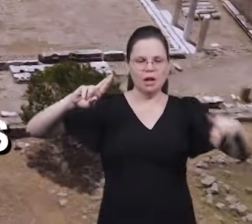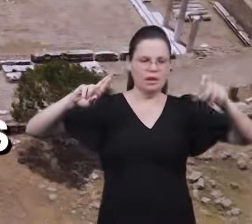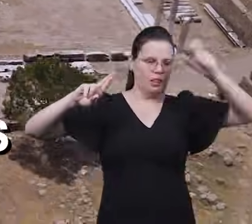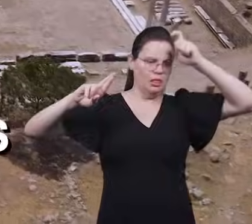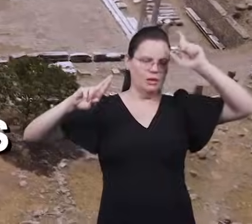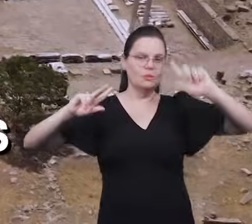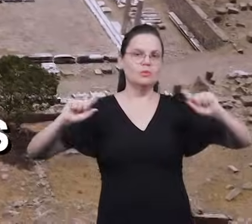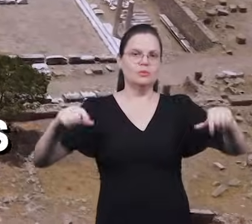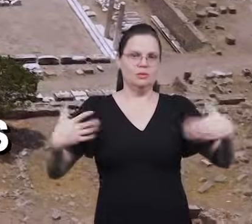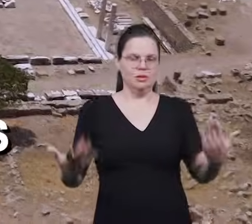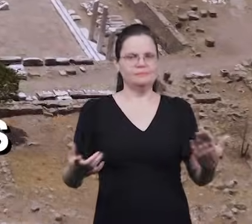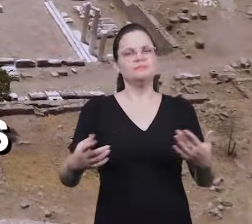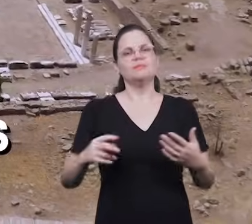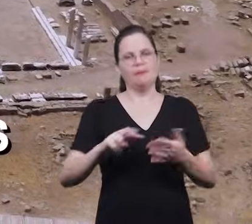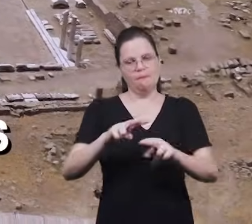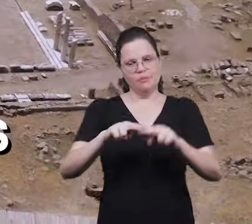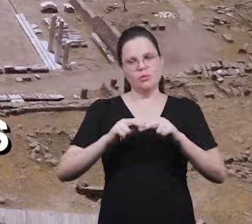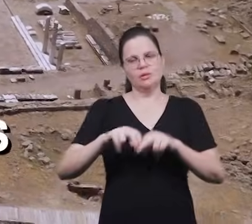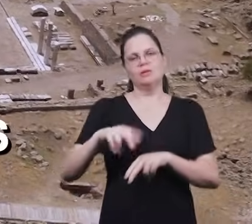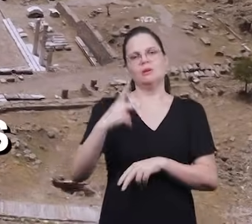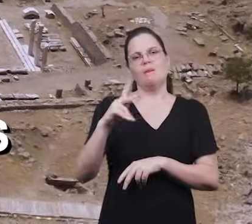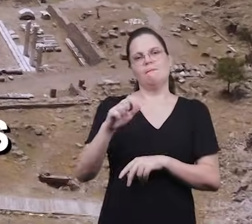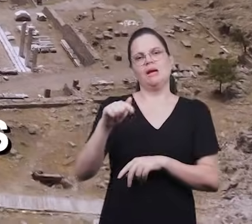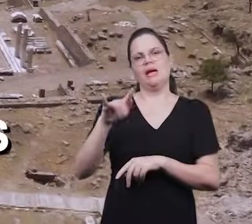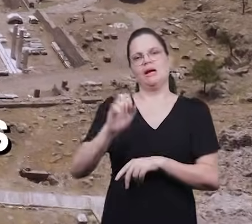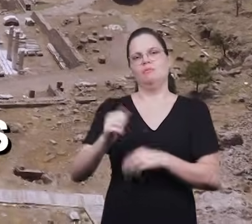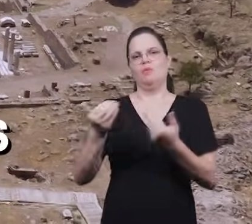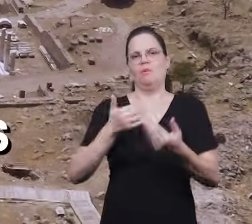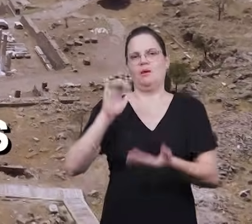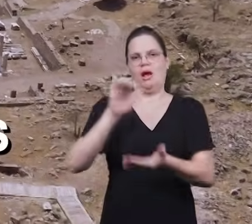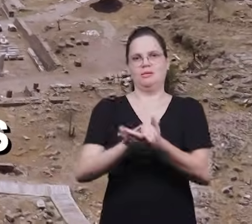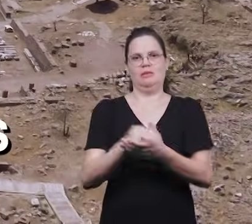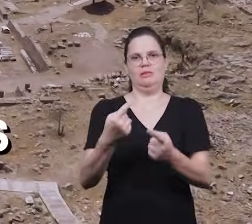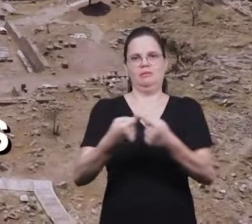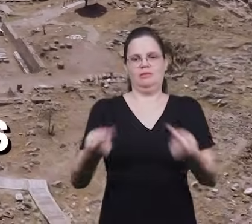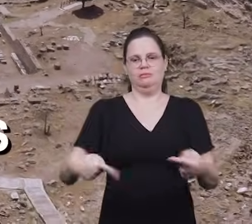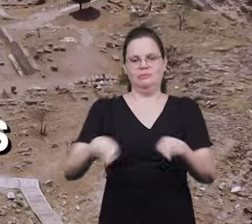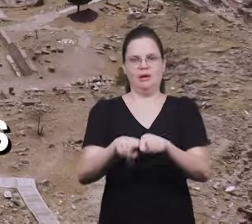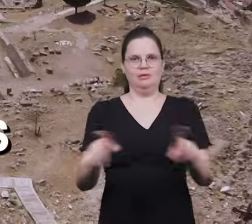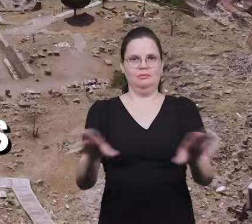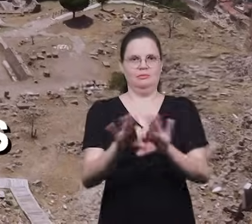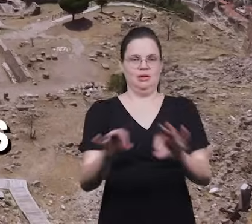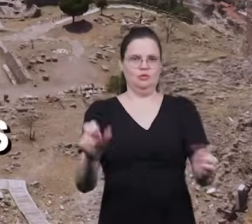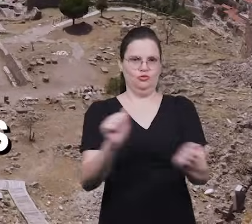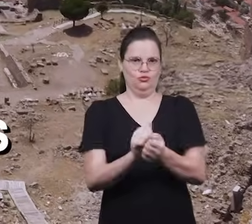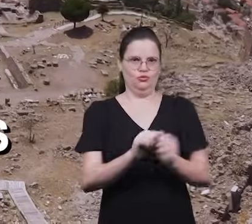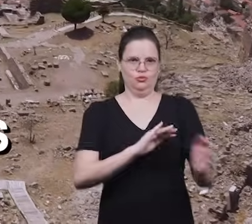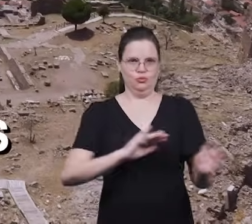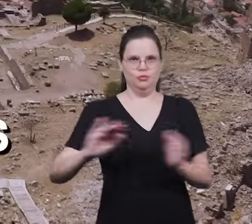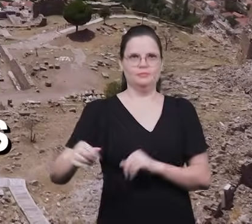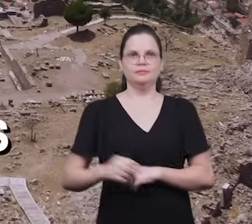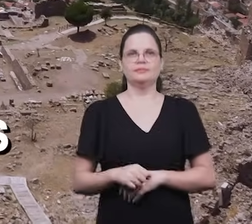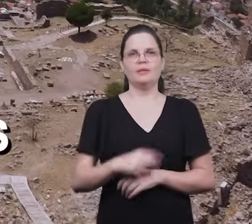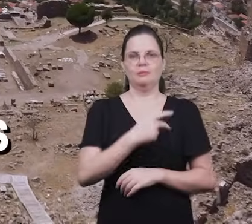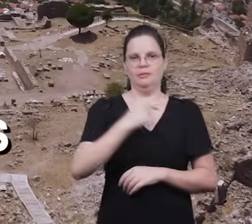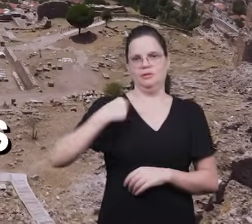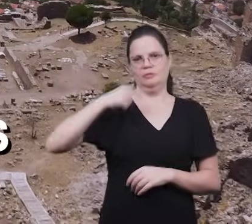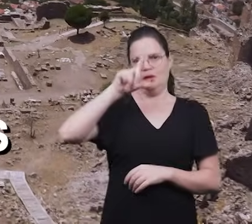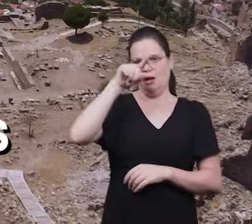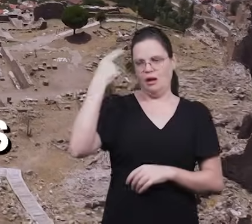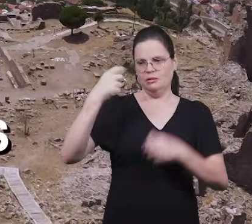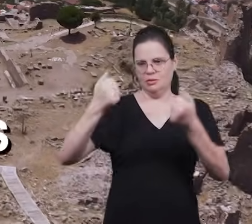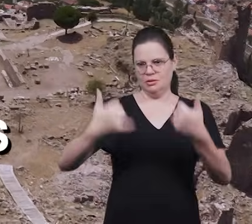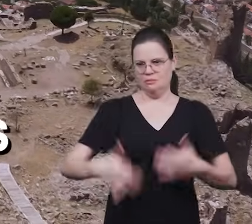chamado casamento pervertido em Pérgamo. Muito bem, pastor Edson, contextualização histórica nesse período. Vamos